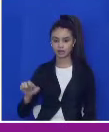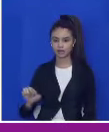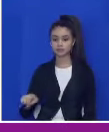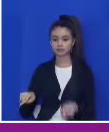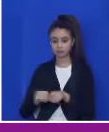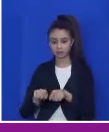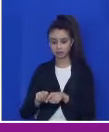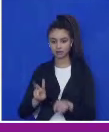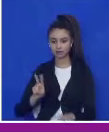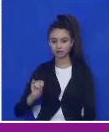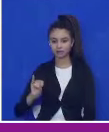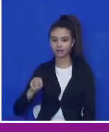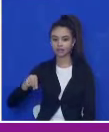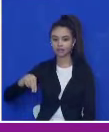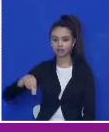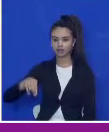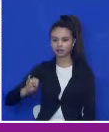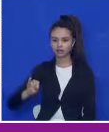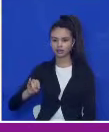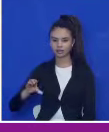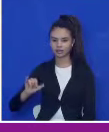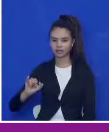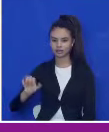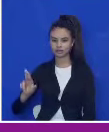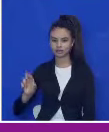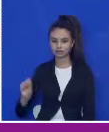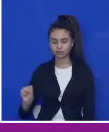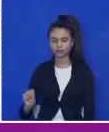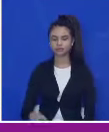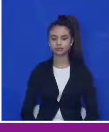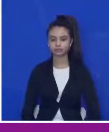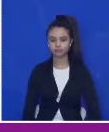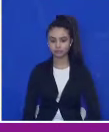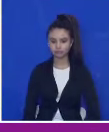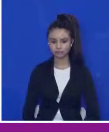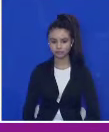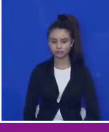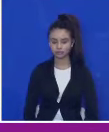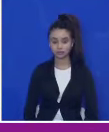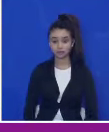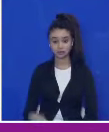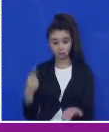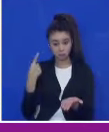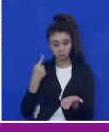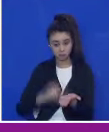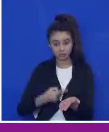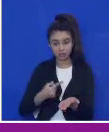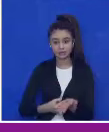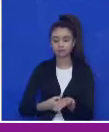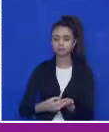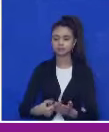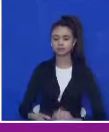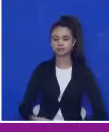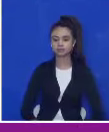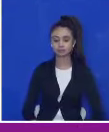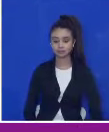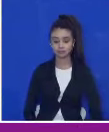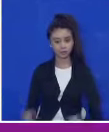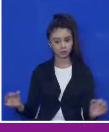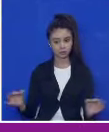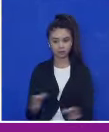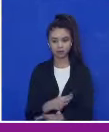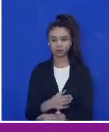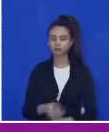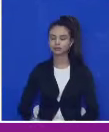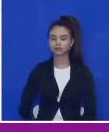Obrigada pela presença. Eles acompanharam de perto os procedimentos prévios e agora também vão validar o nosso sorteio. Então está tudo